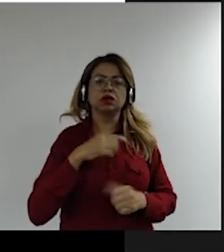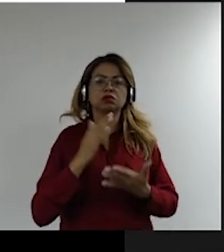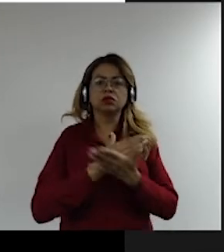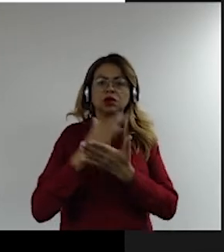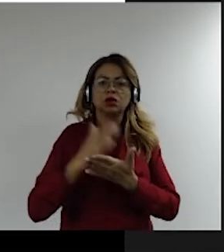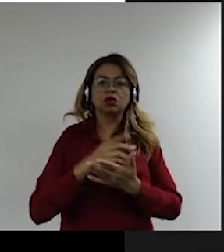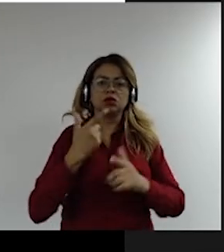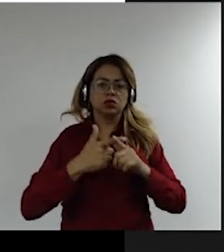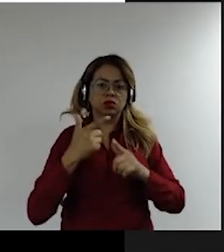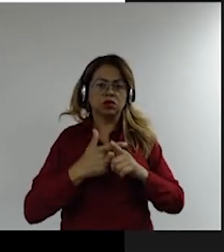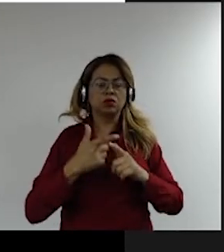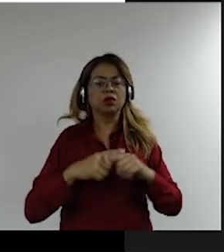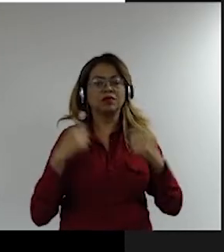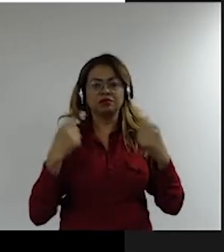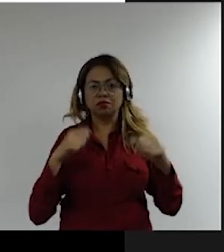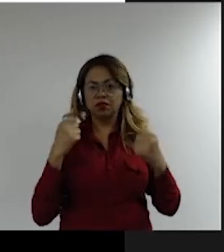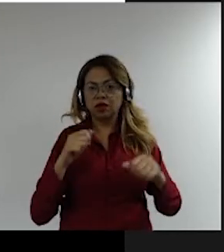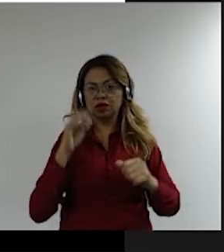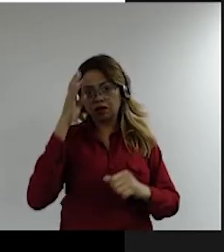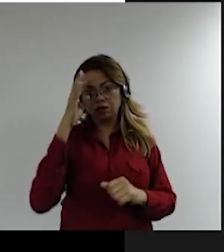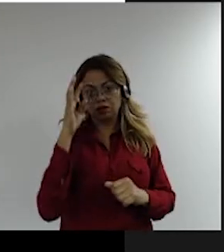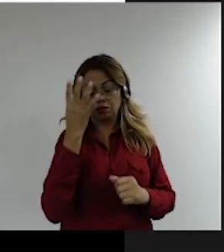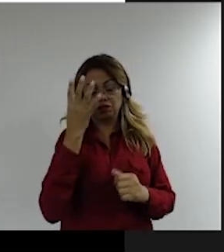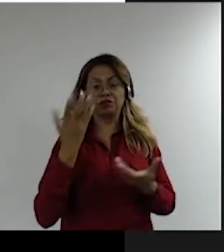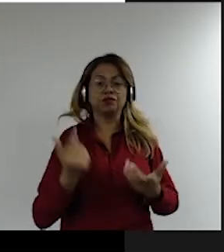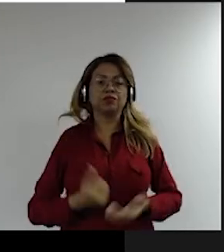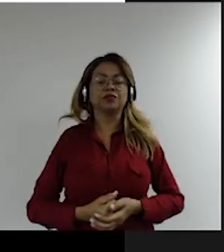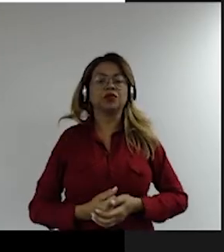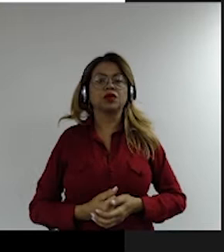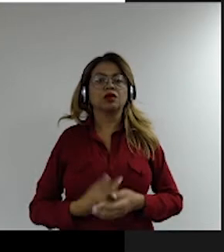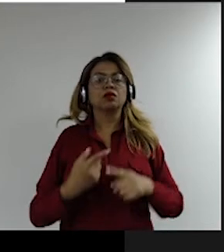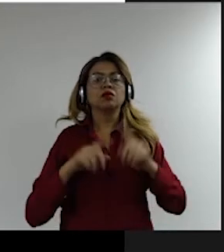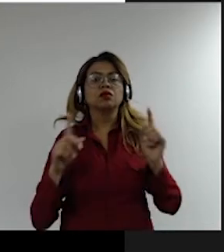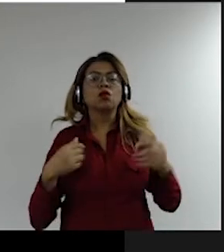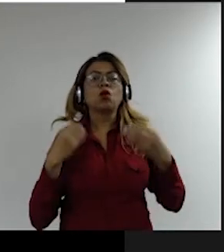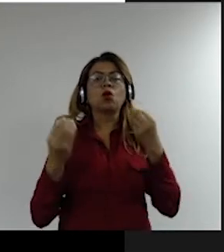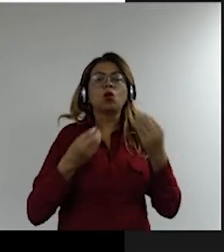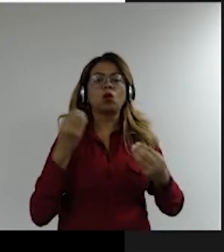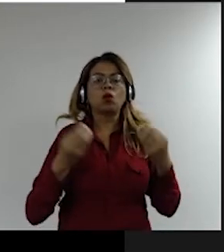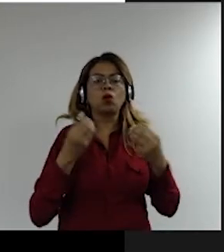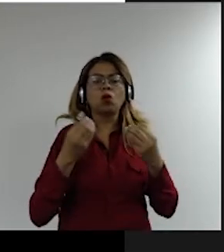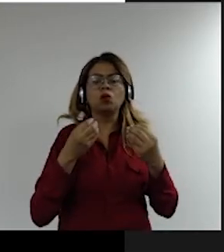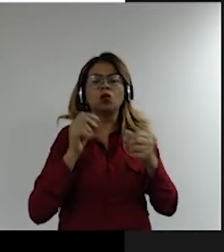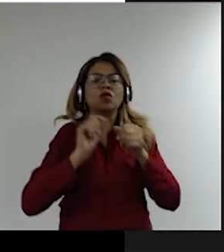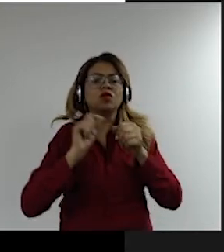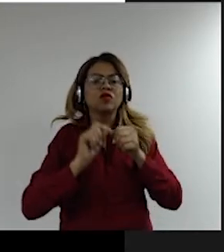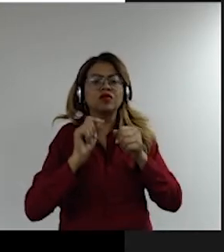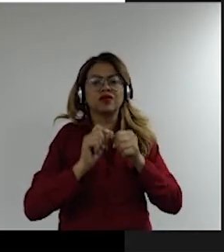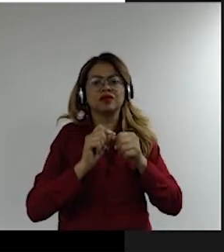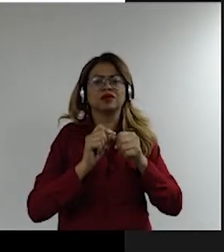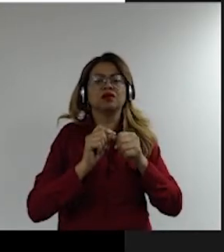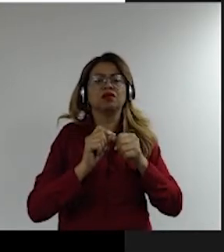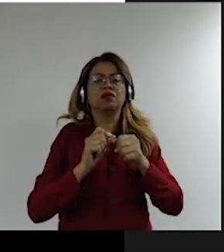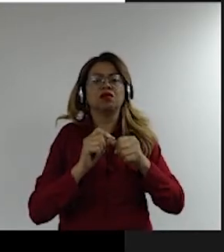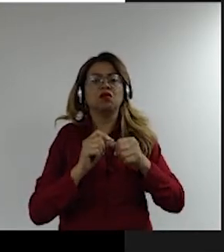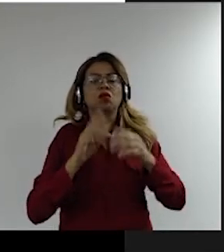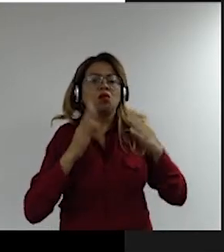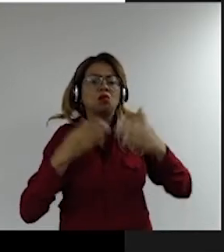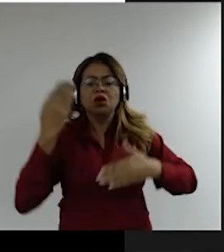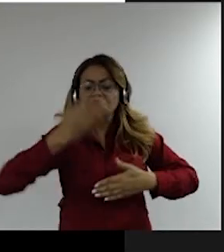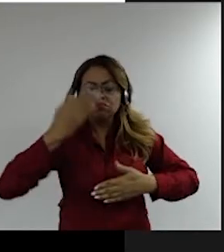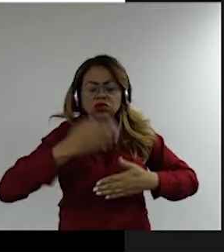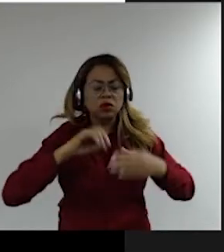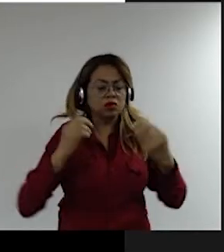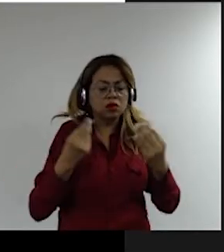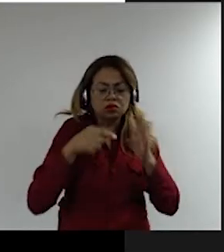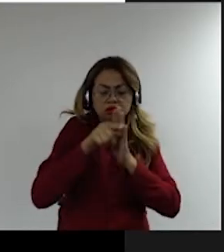isso precisa ser trabalhado. Uma avaliação diagnóstica também foi feita em todos os